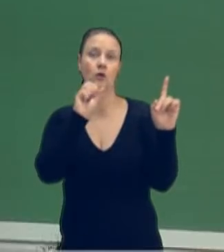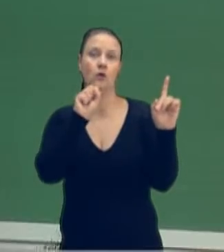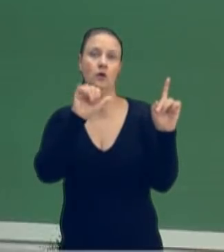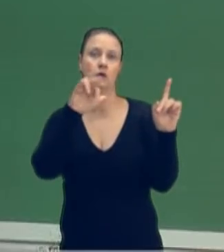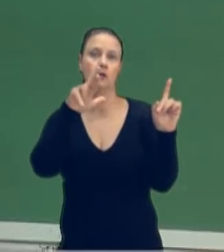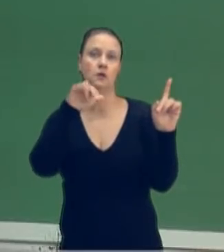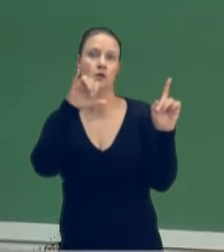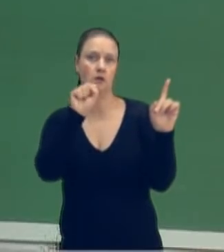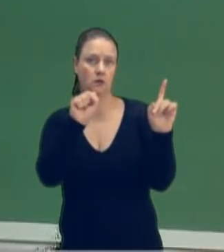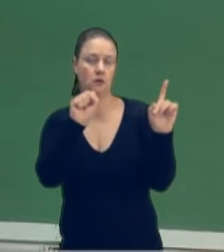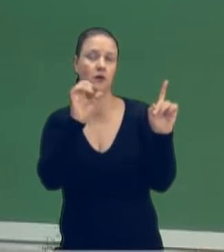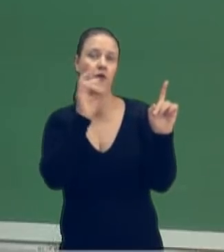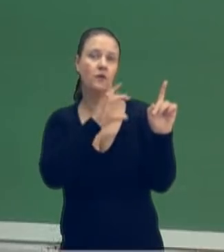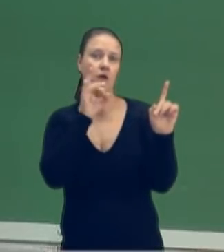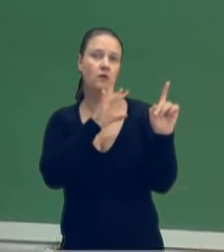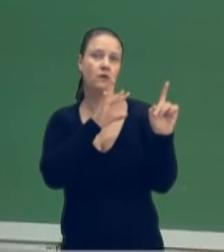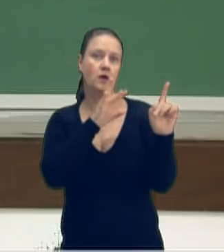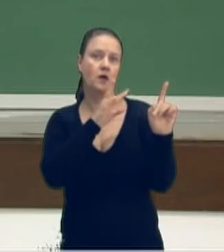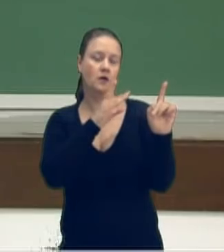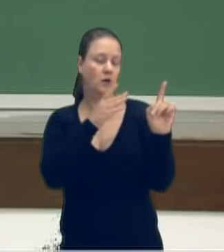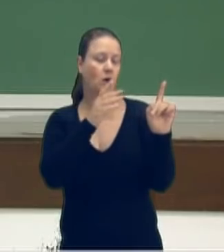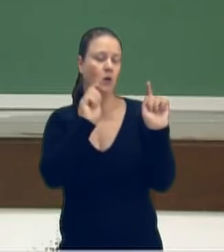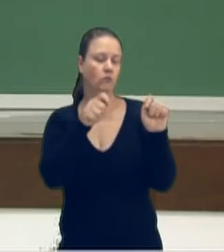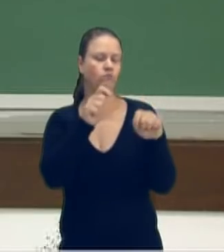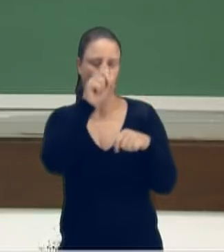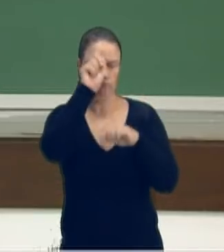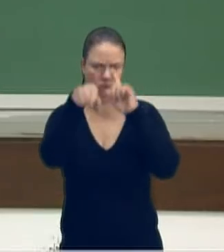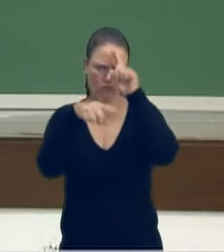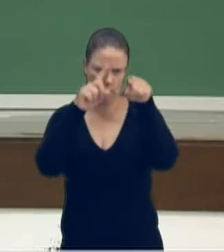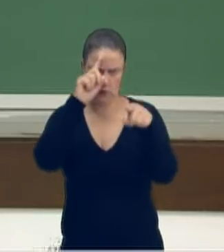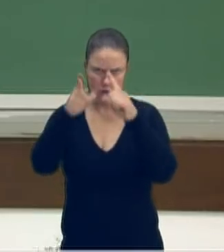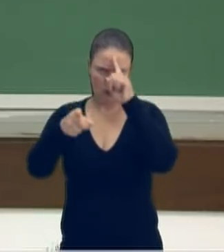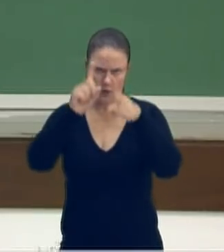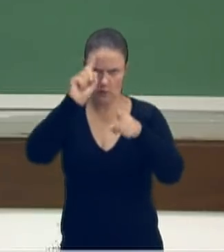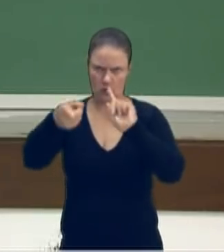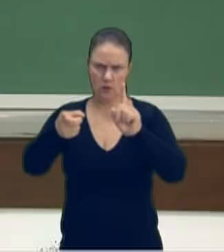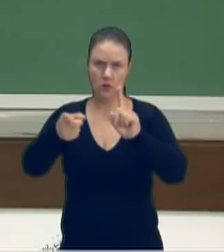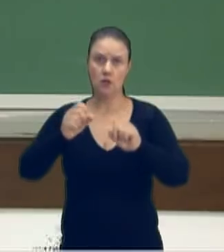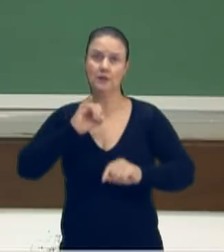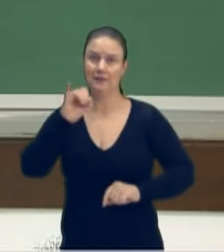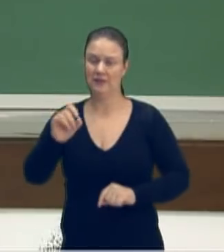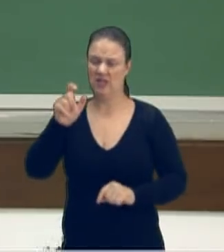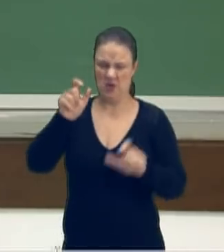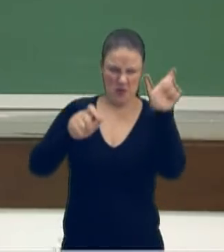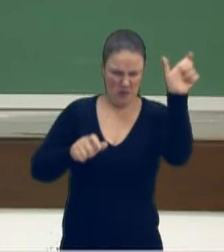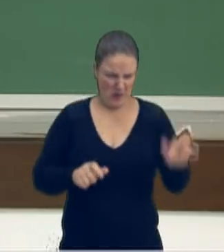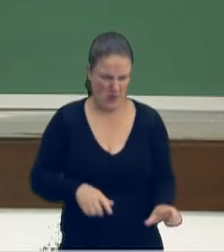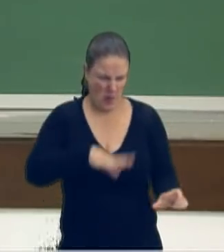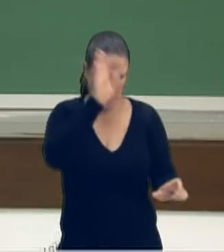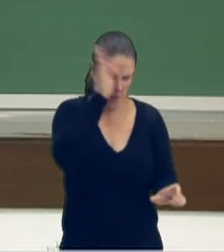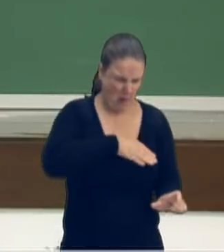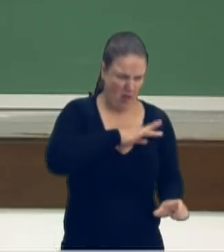em verde, governava. No entanto, se ele não fosse uma boa pessoa, ele não teve uma